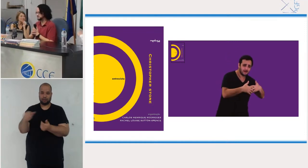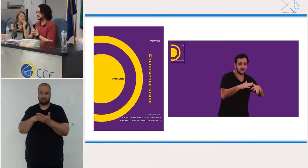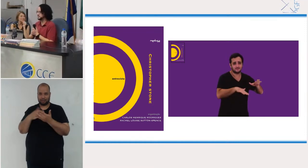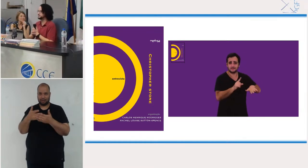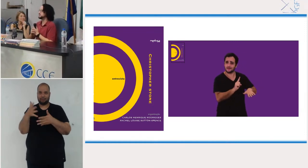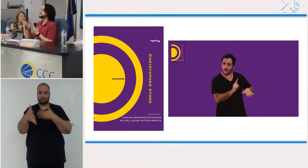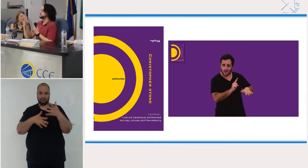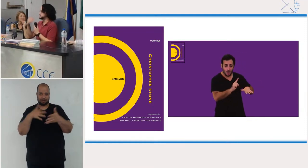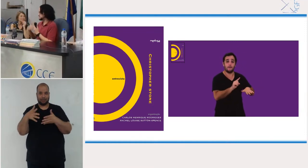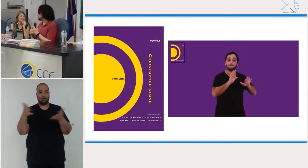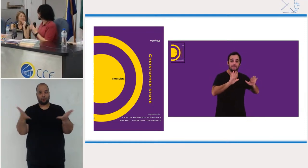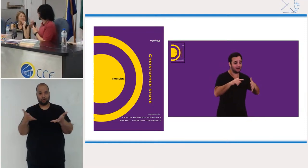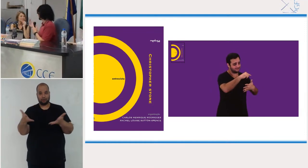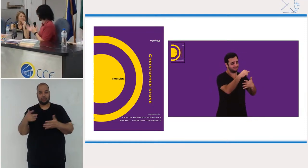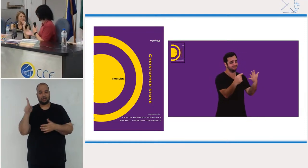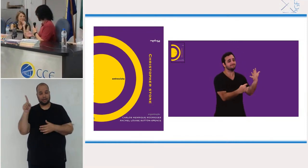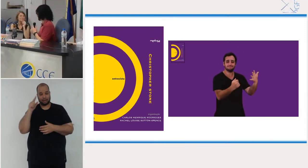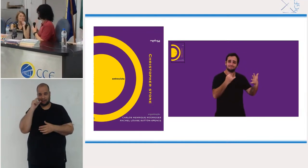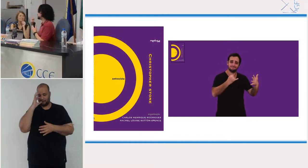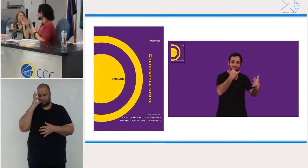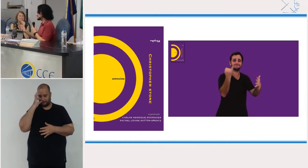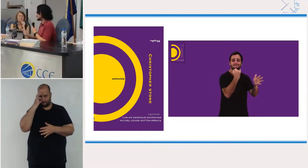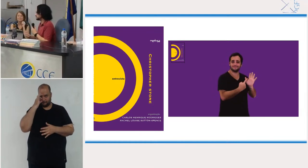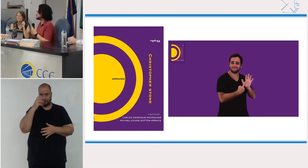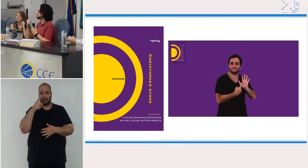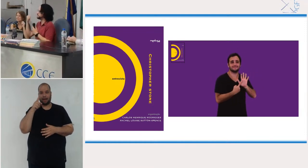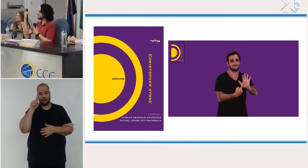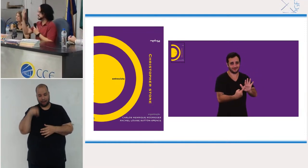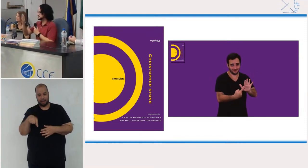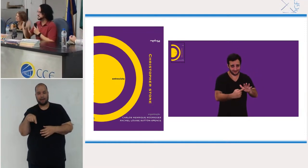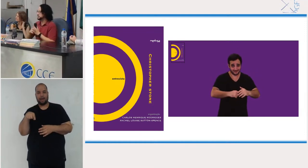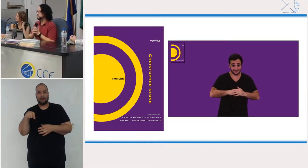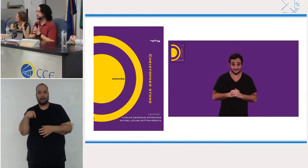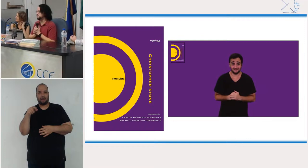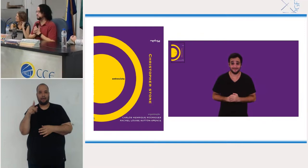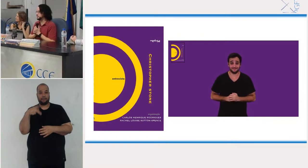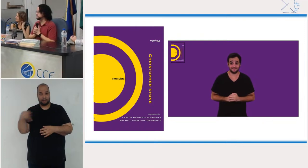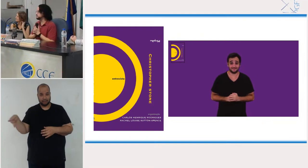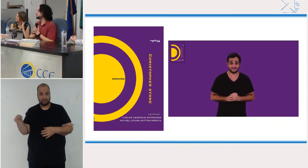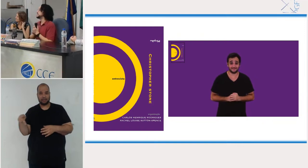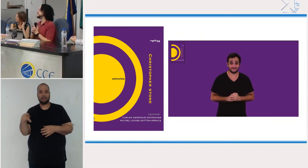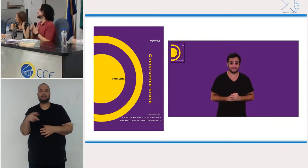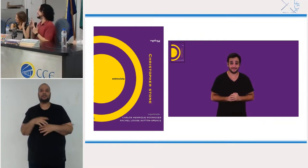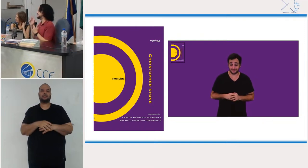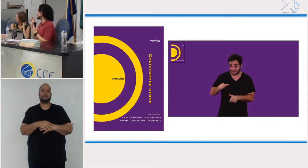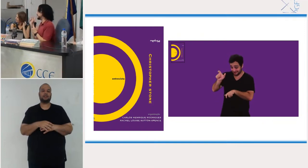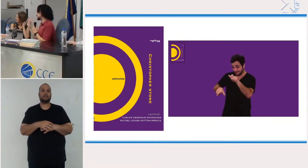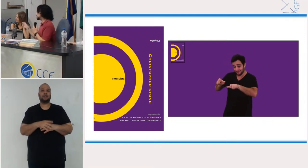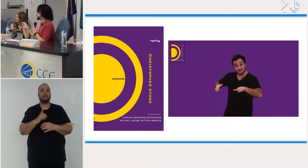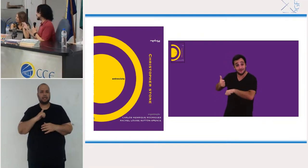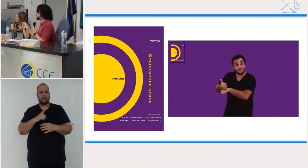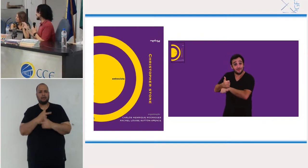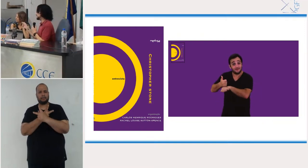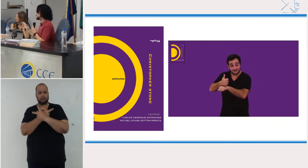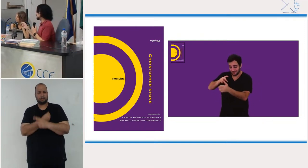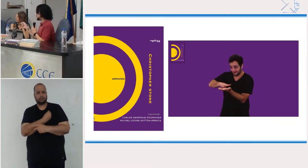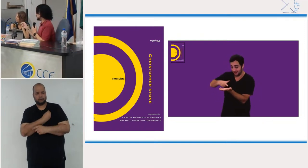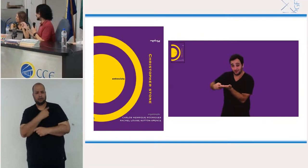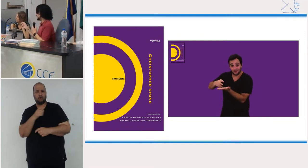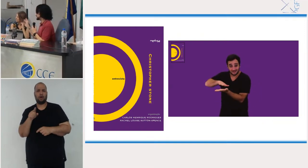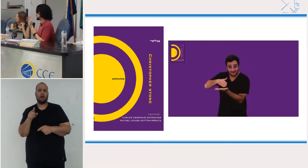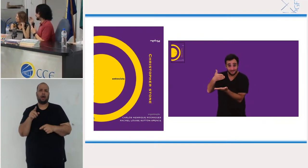o presidente, já esteve conosco na PEGET, ministrando disciplinas, no evento que a PEGET também organiza